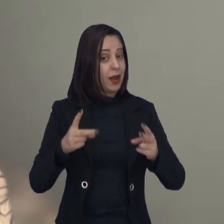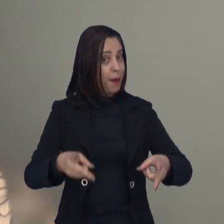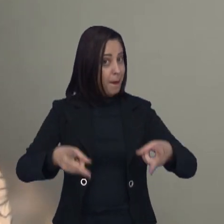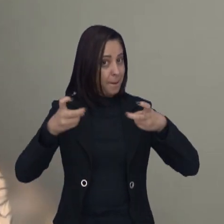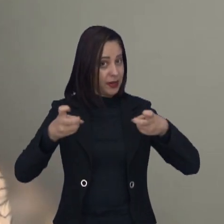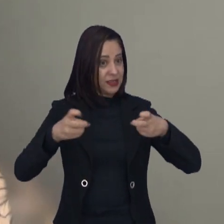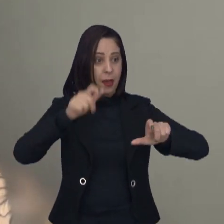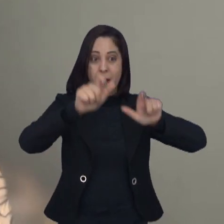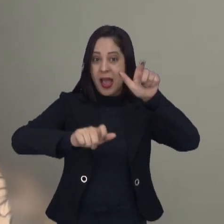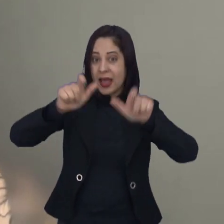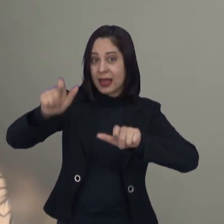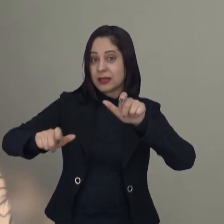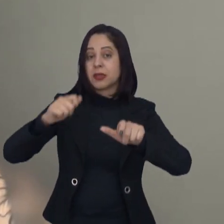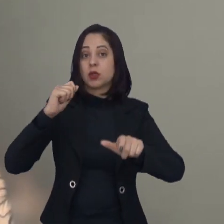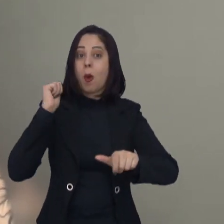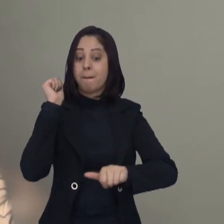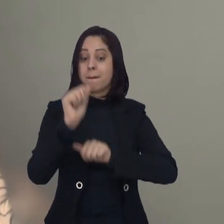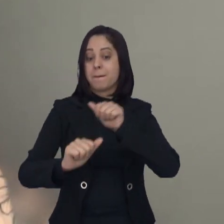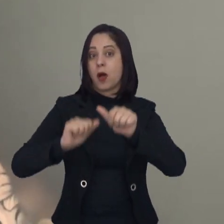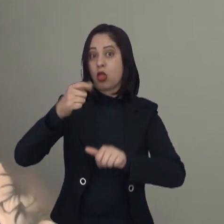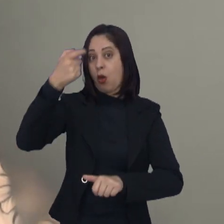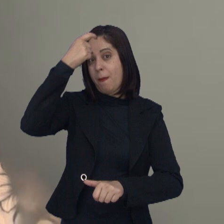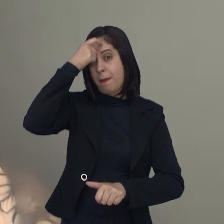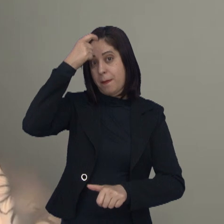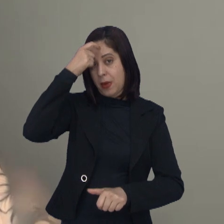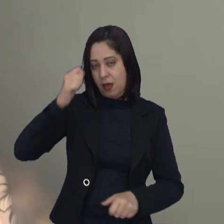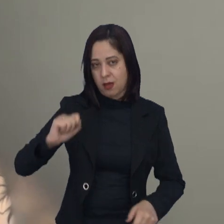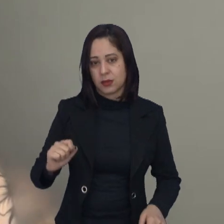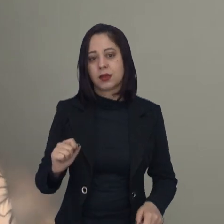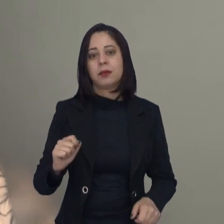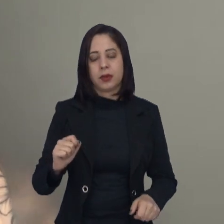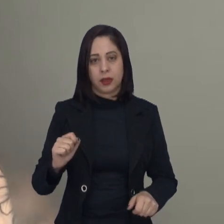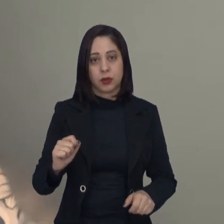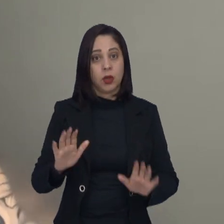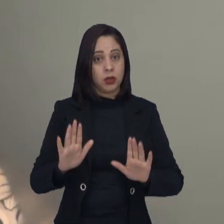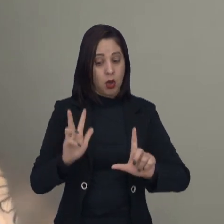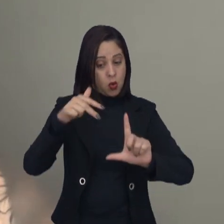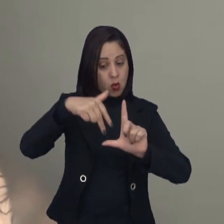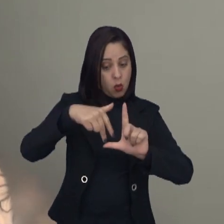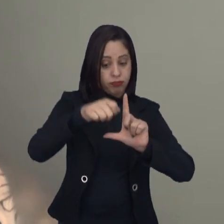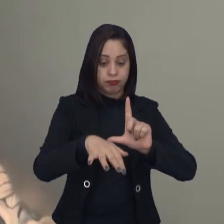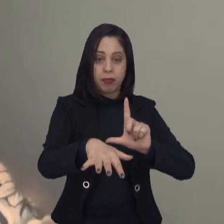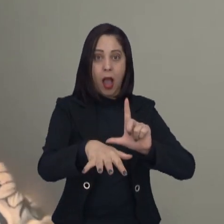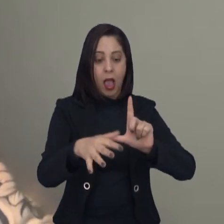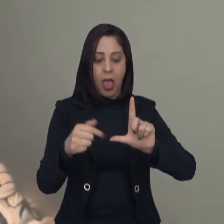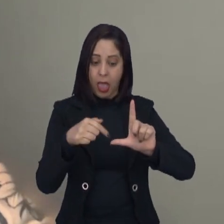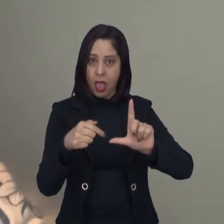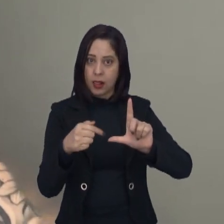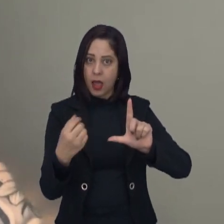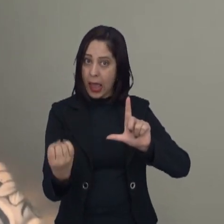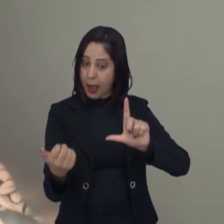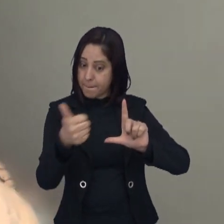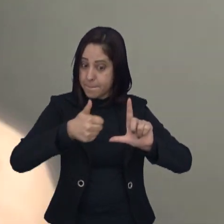exige mais profissionalismo da parte dessas influências, tá? Que é uma atuação que é muito importante, porque como a gente passa a tratar